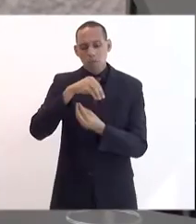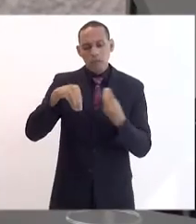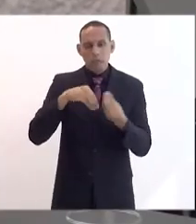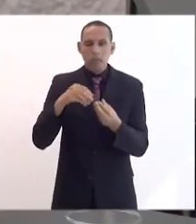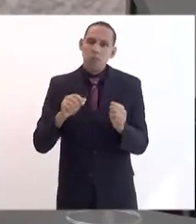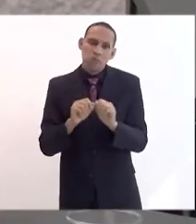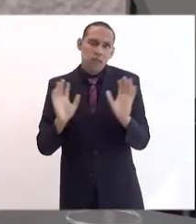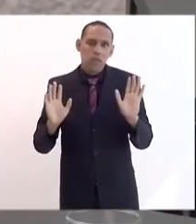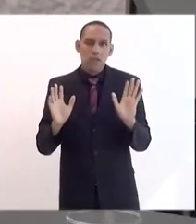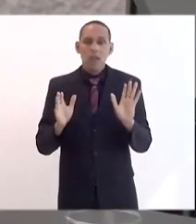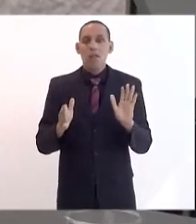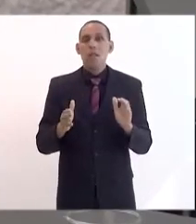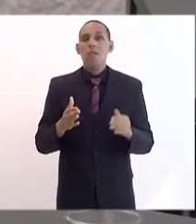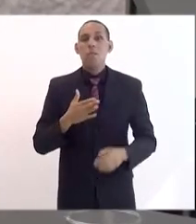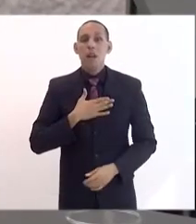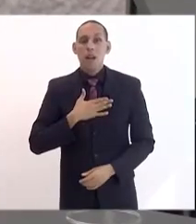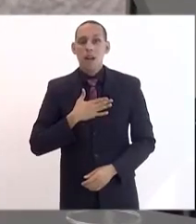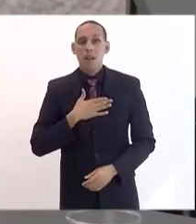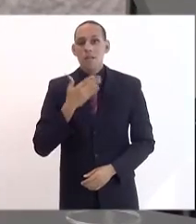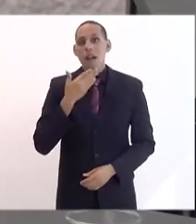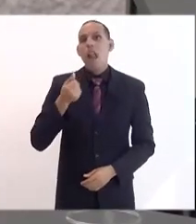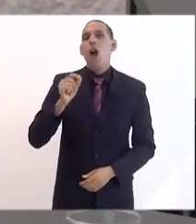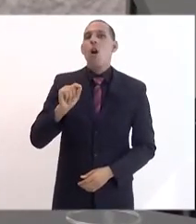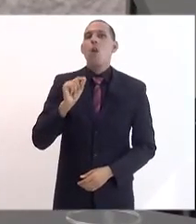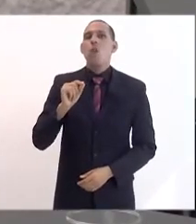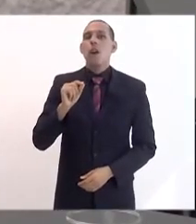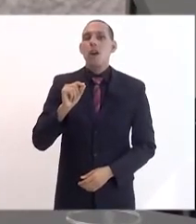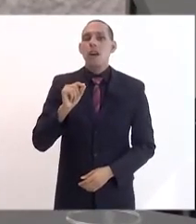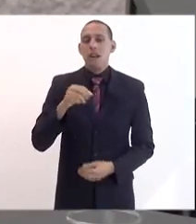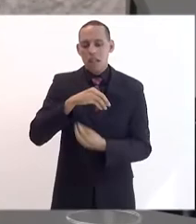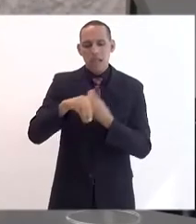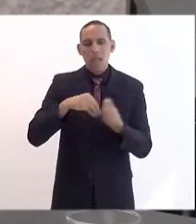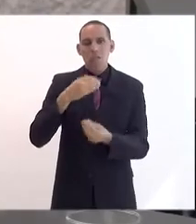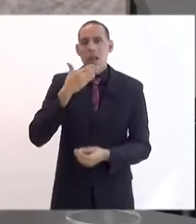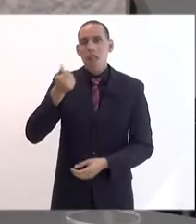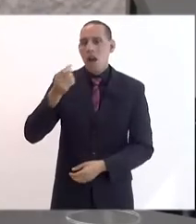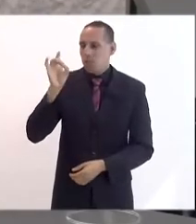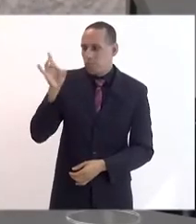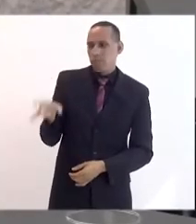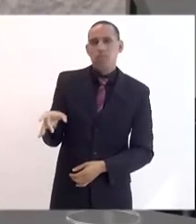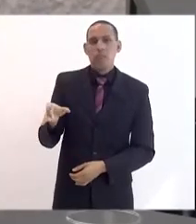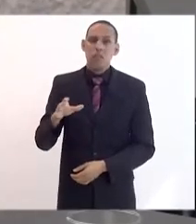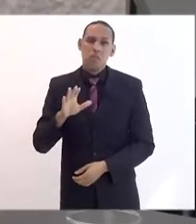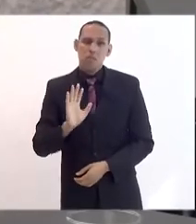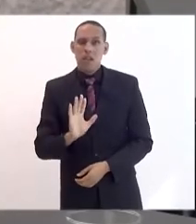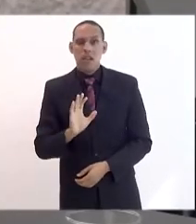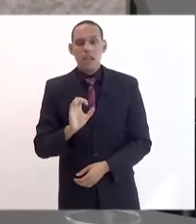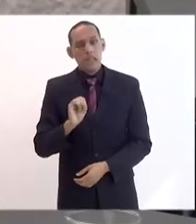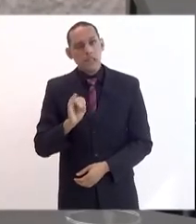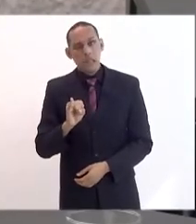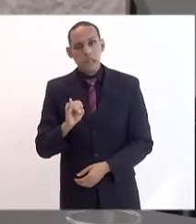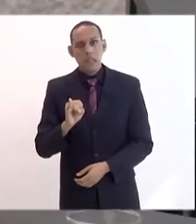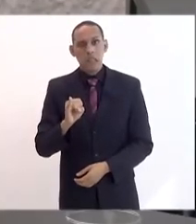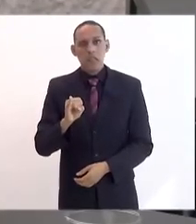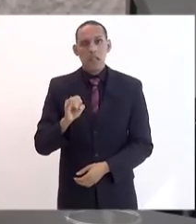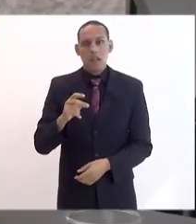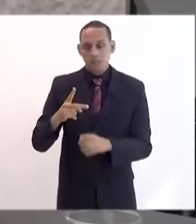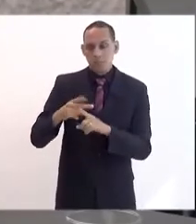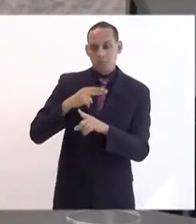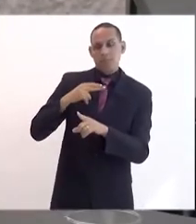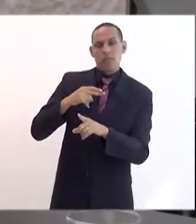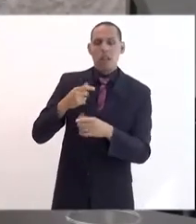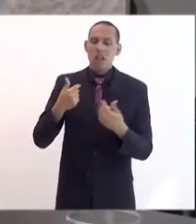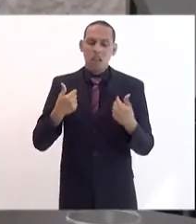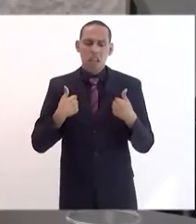para mim, quanto mais cedo a gente se livrar dessa porcaria de híbrido, melhor. Mas, se for voto vencido, não serei eu que